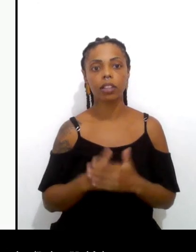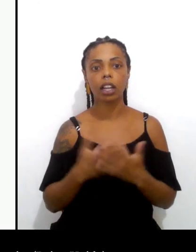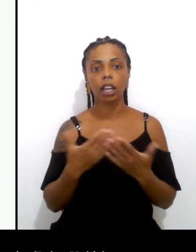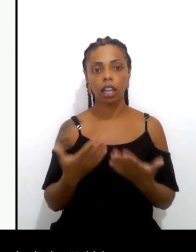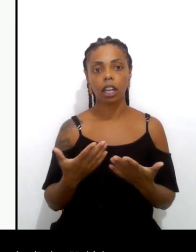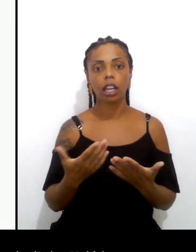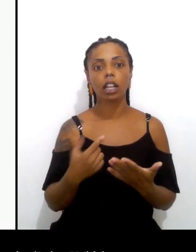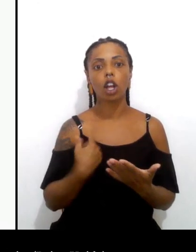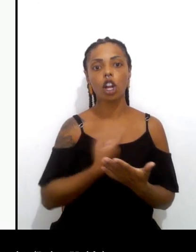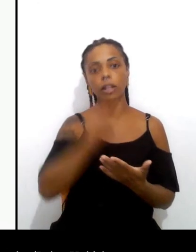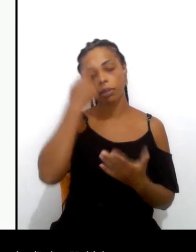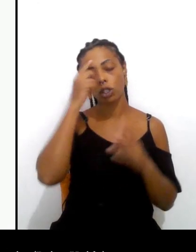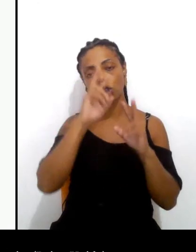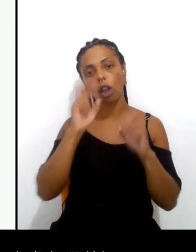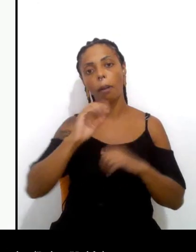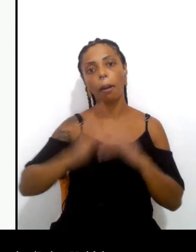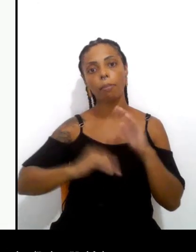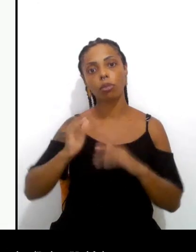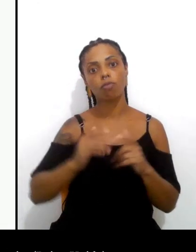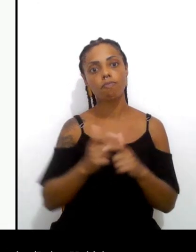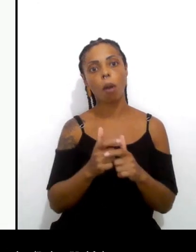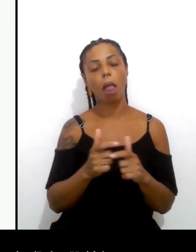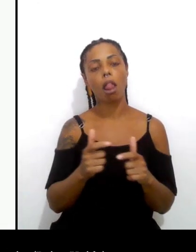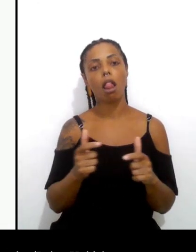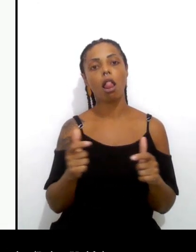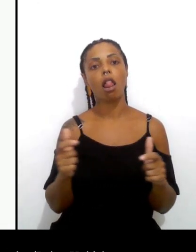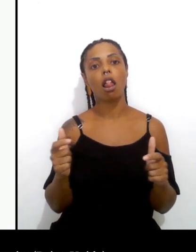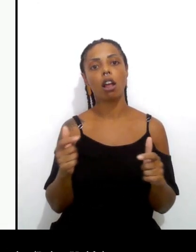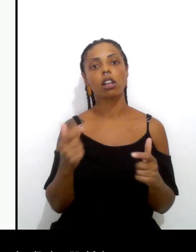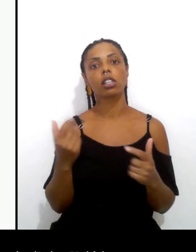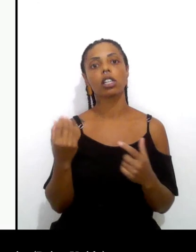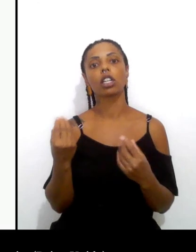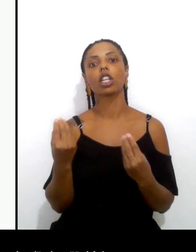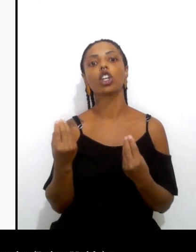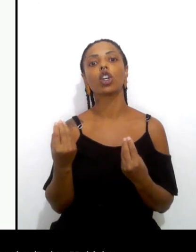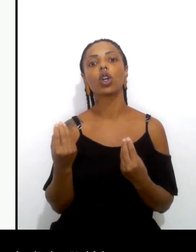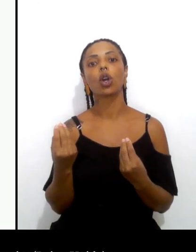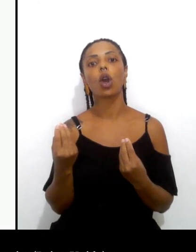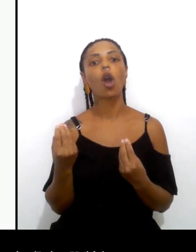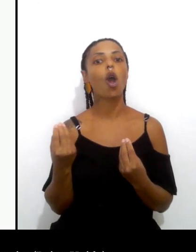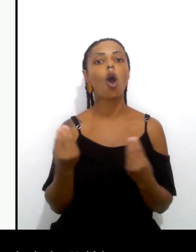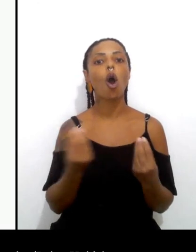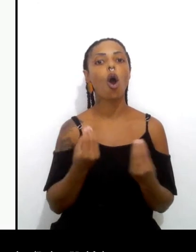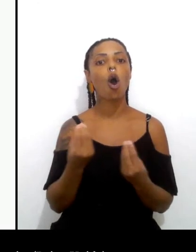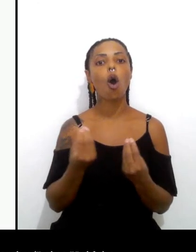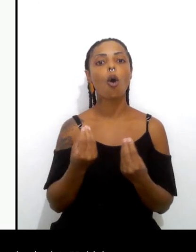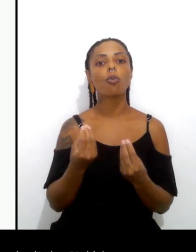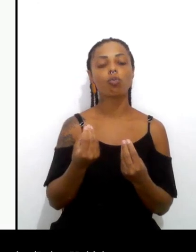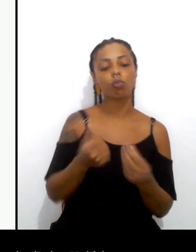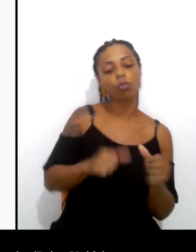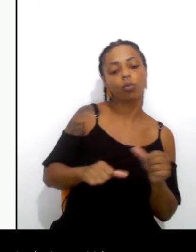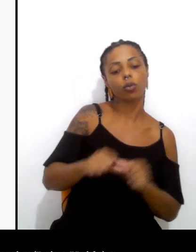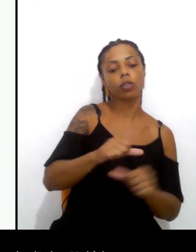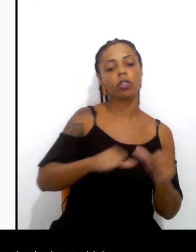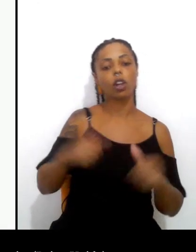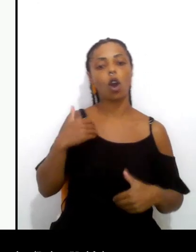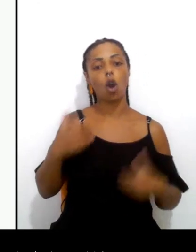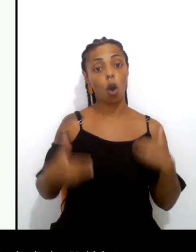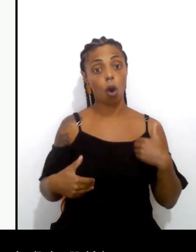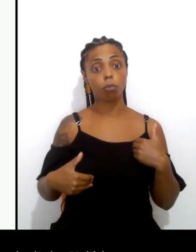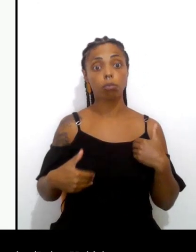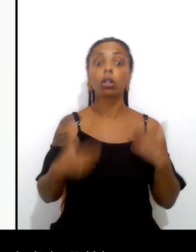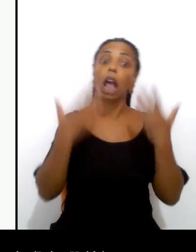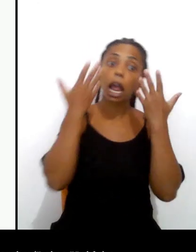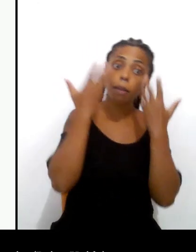sobre a produção em massa e a comodificação de corpos corpos de animais e corpos humanos